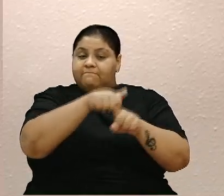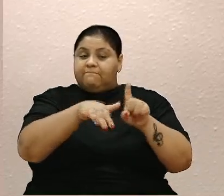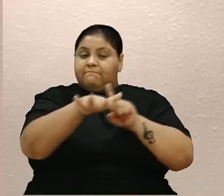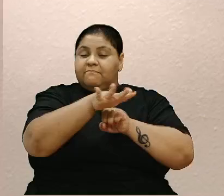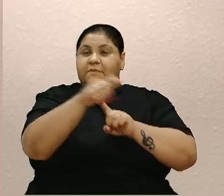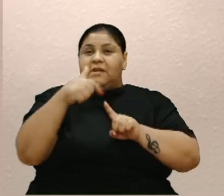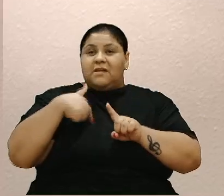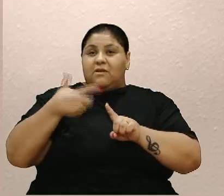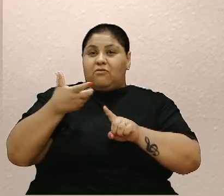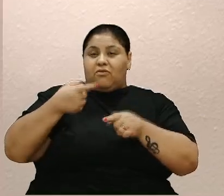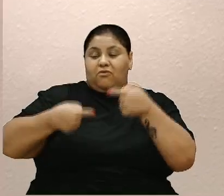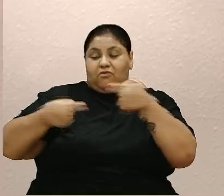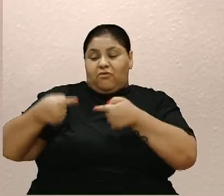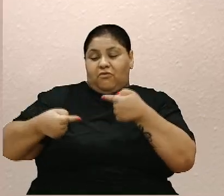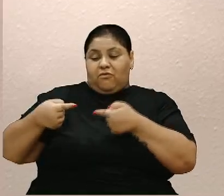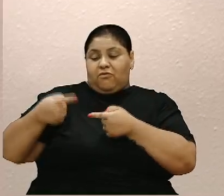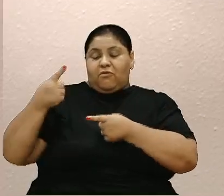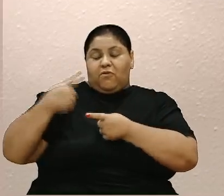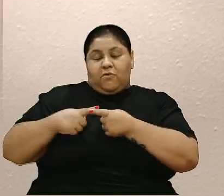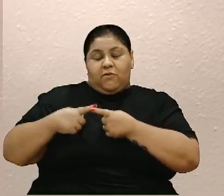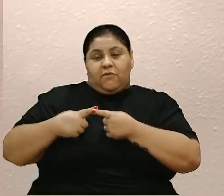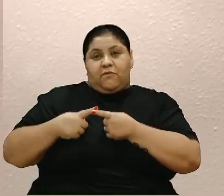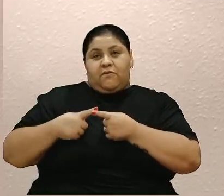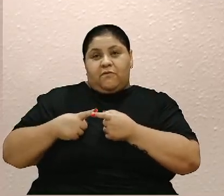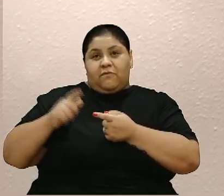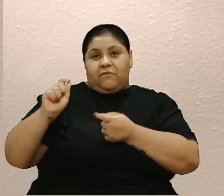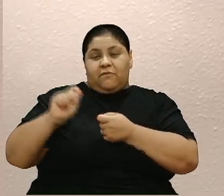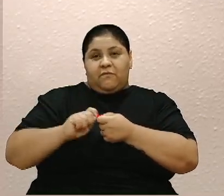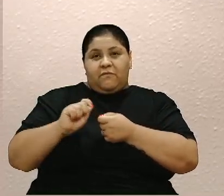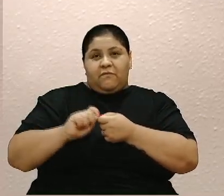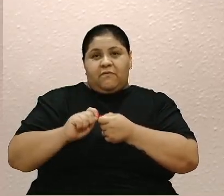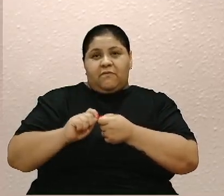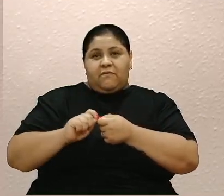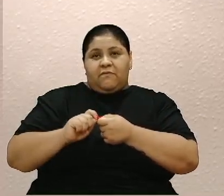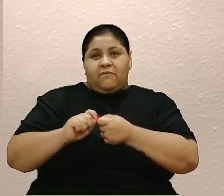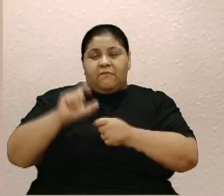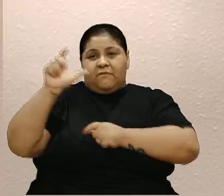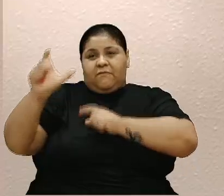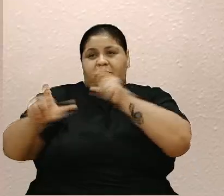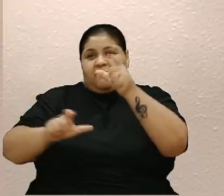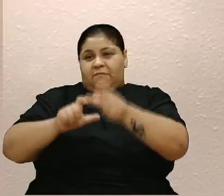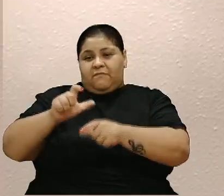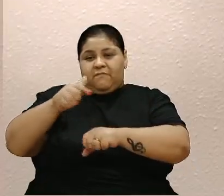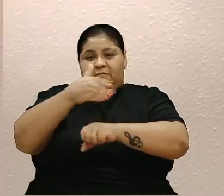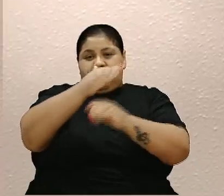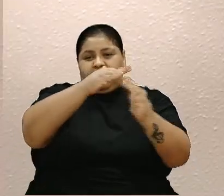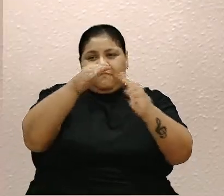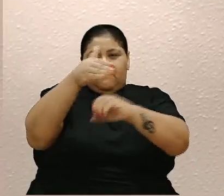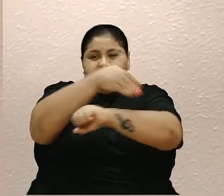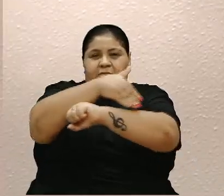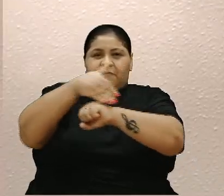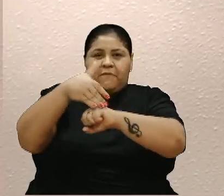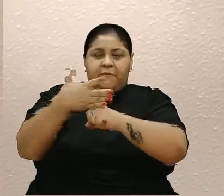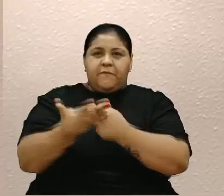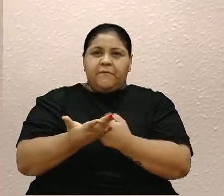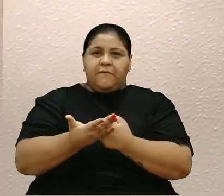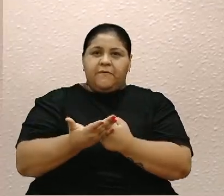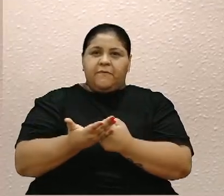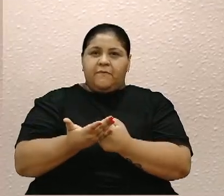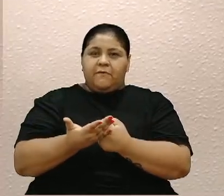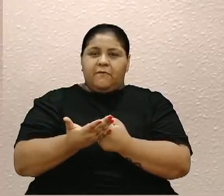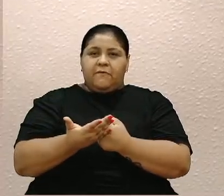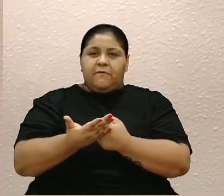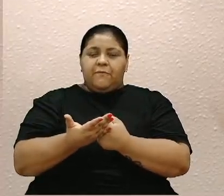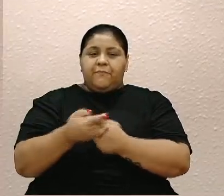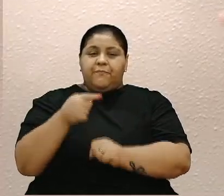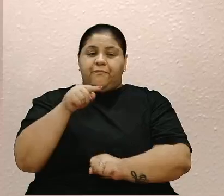quero debater justamente o que faz com que as pessoas que estão nas ruas acabem, por estar nas